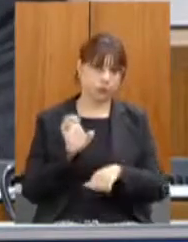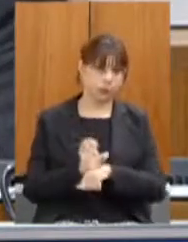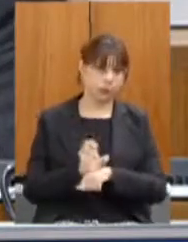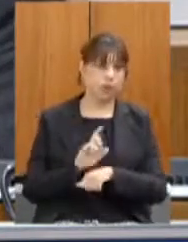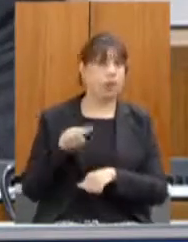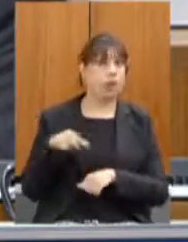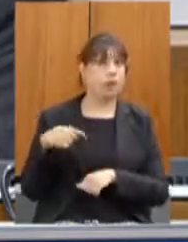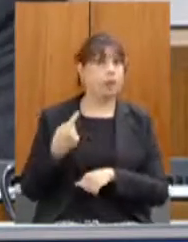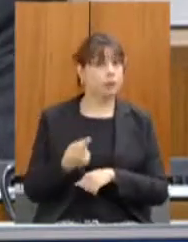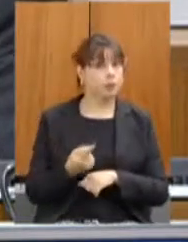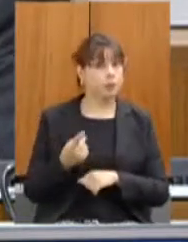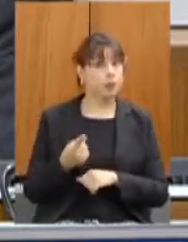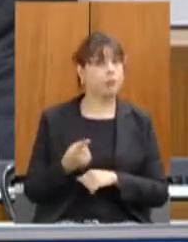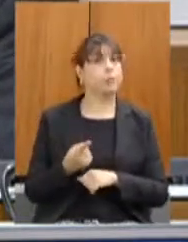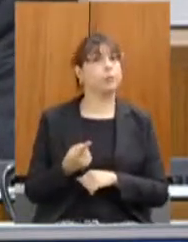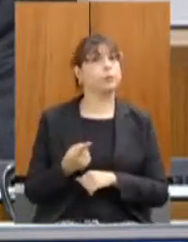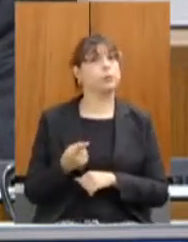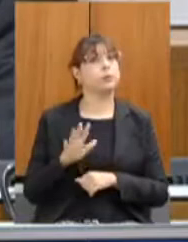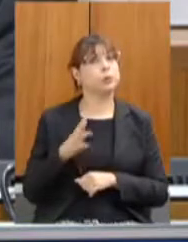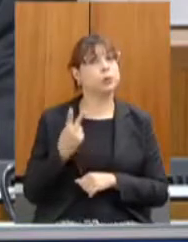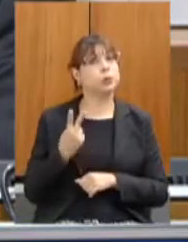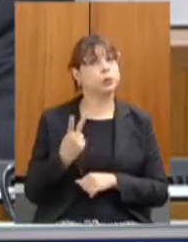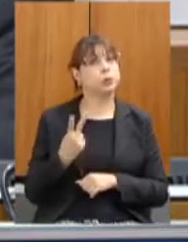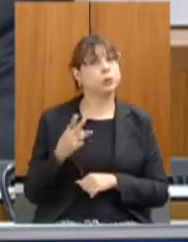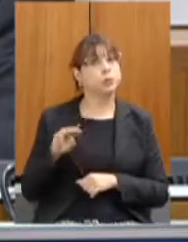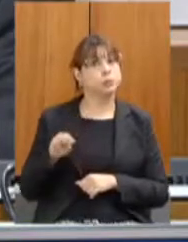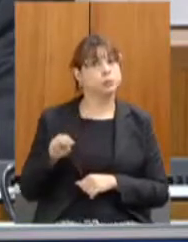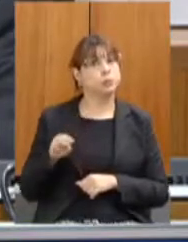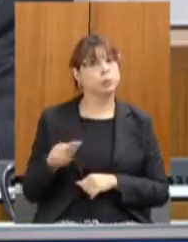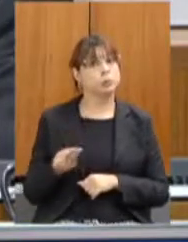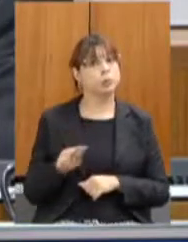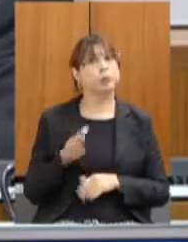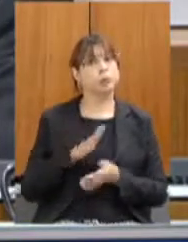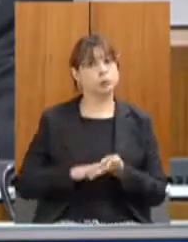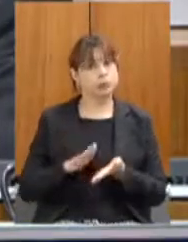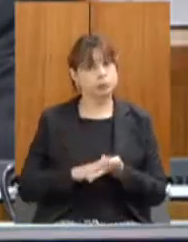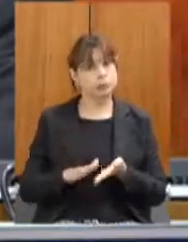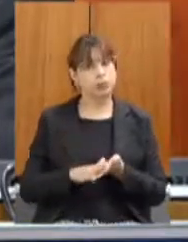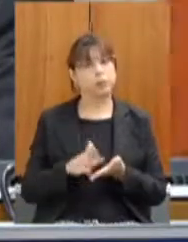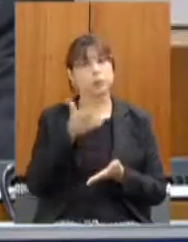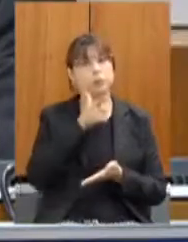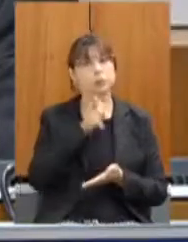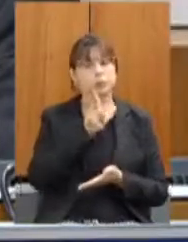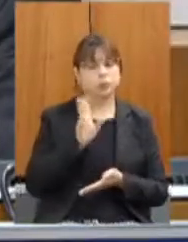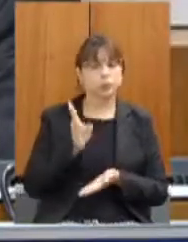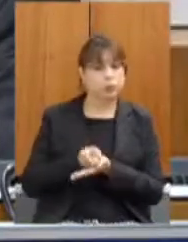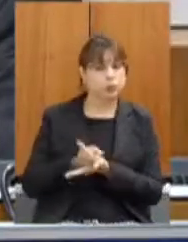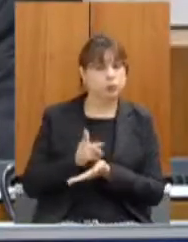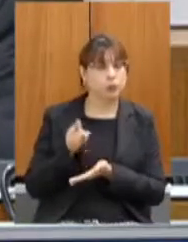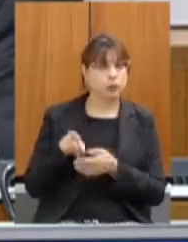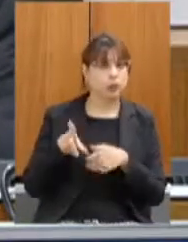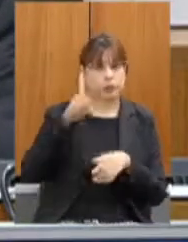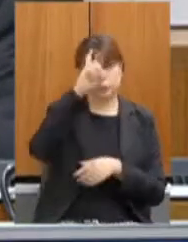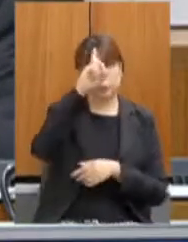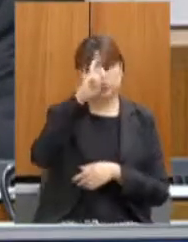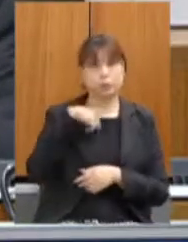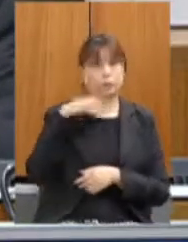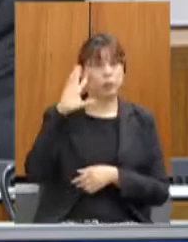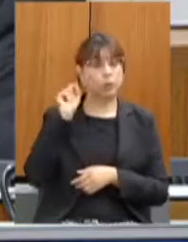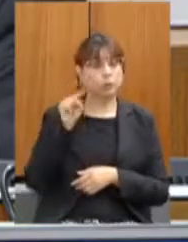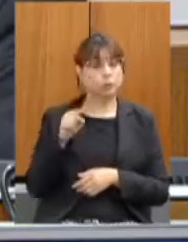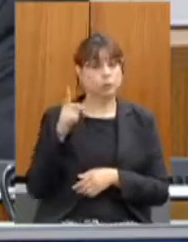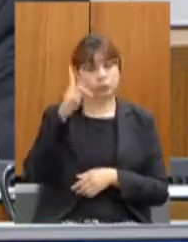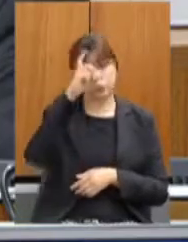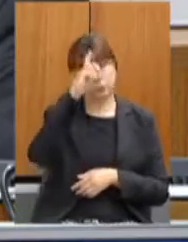nós fizemos um gasto em torno de dois milhões para manter o hospital eu acho que o hospital de